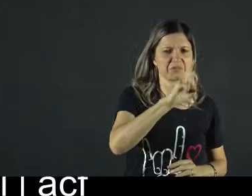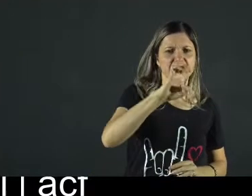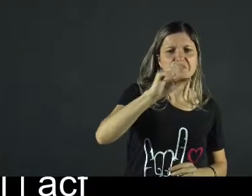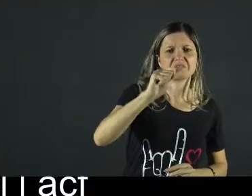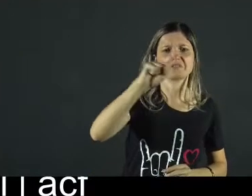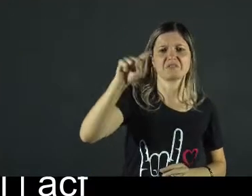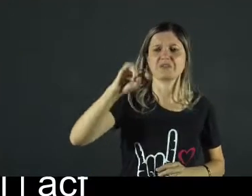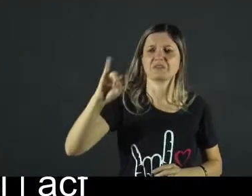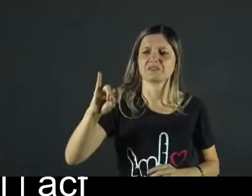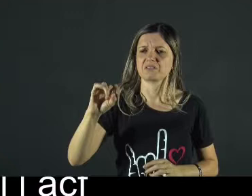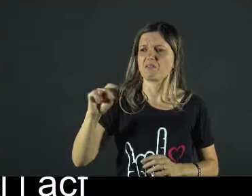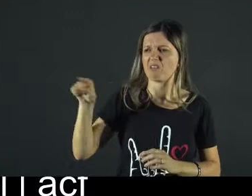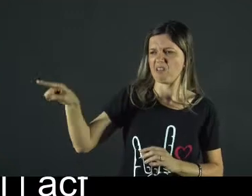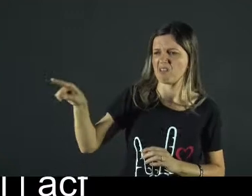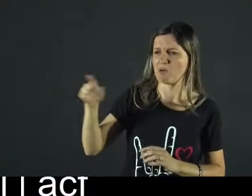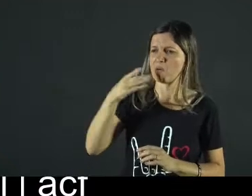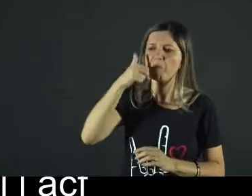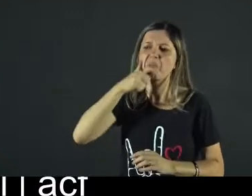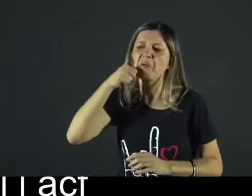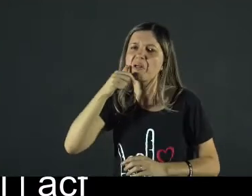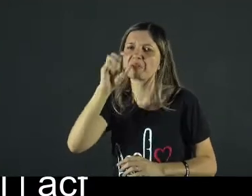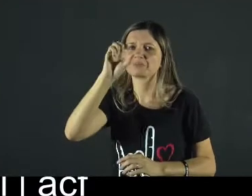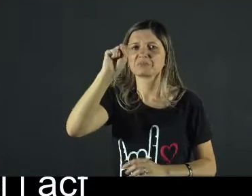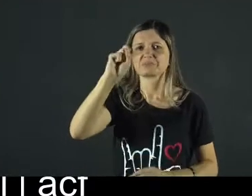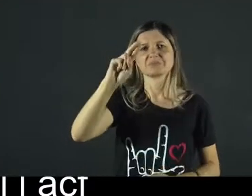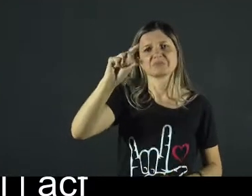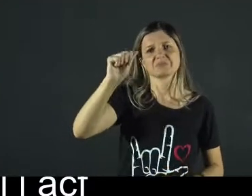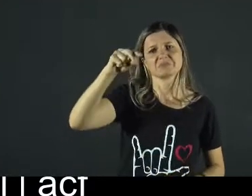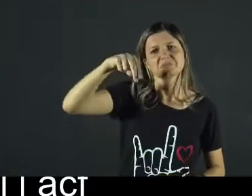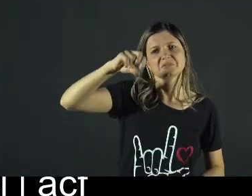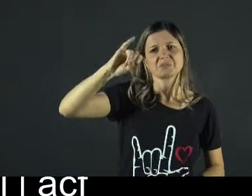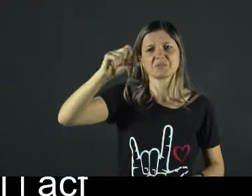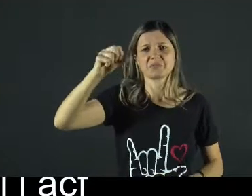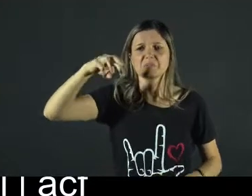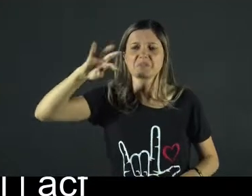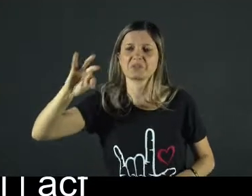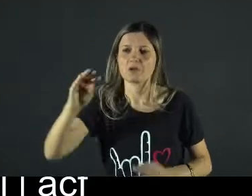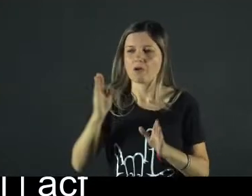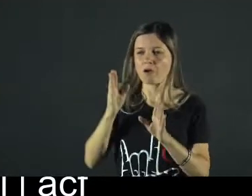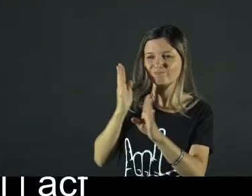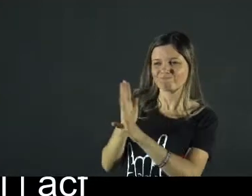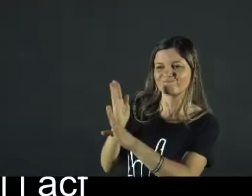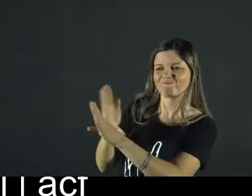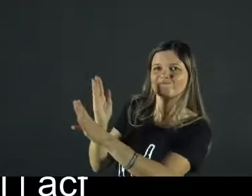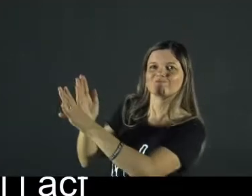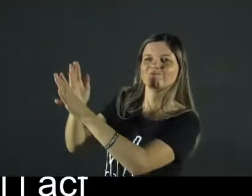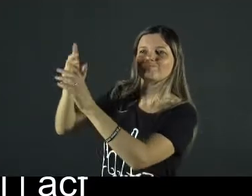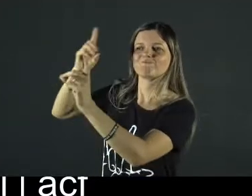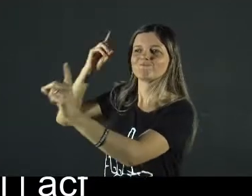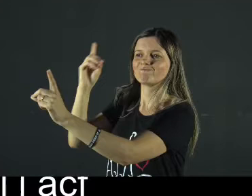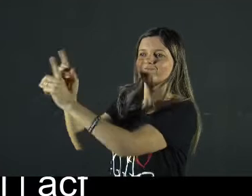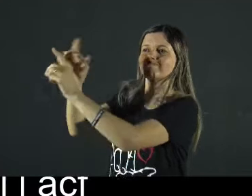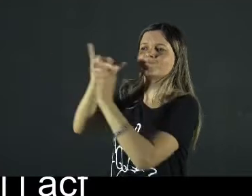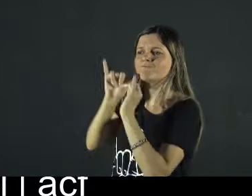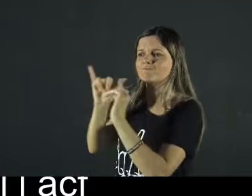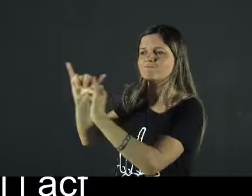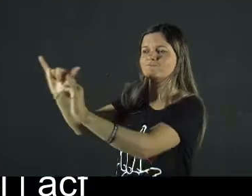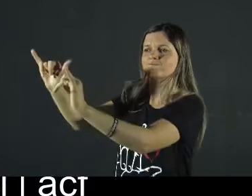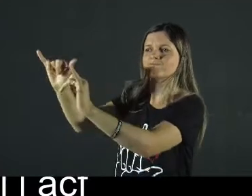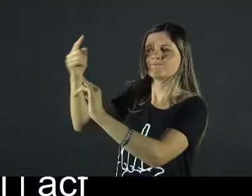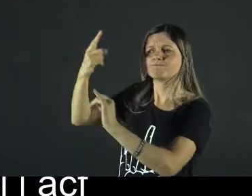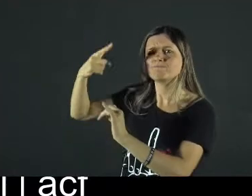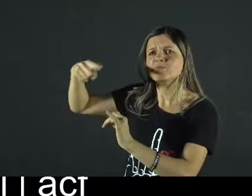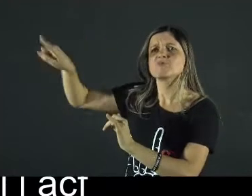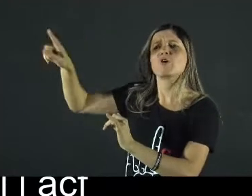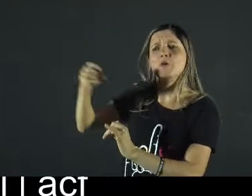sunamita. Agora, pois, corre-lhe ao encontro e dize-lhe: vai